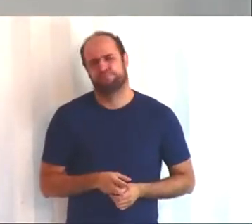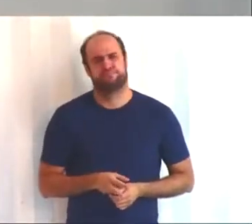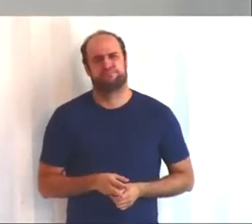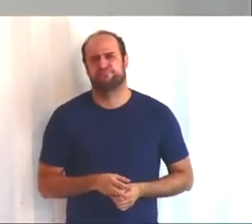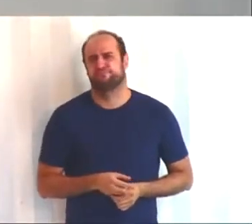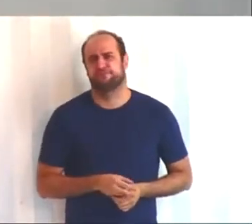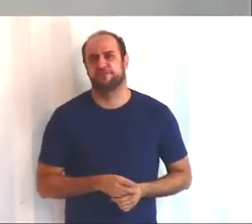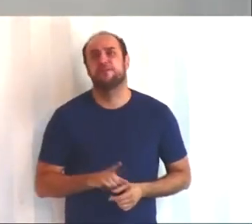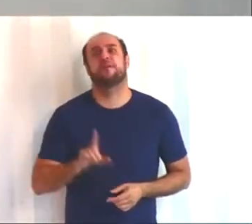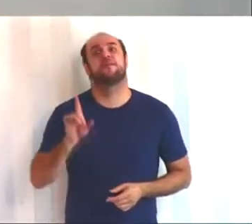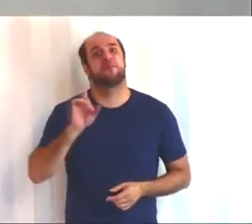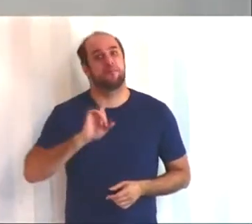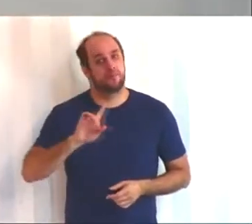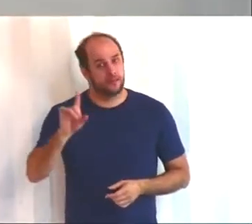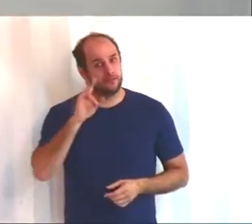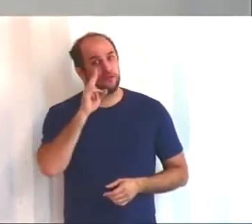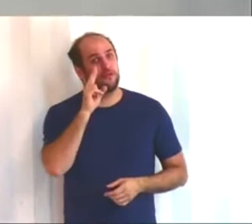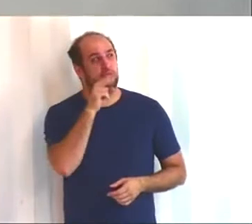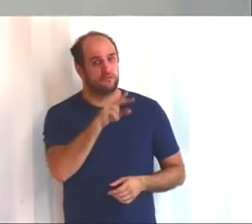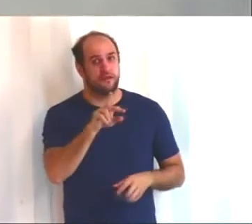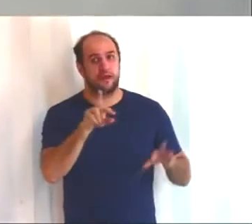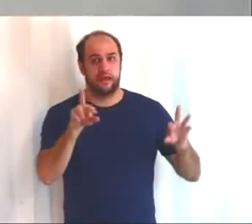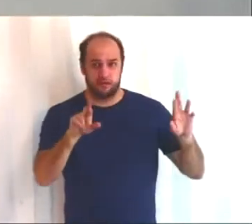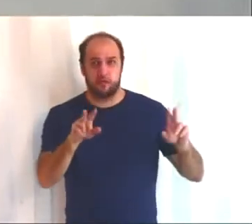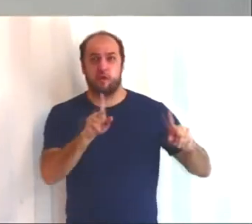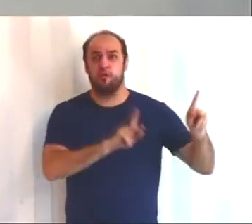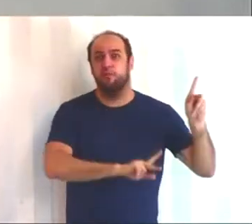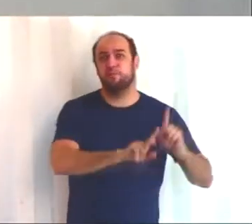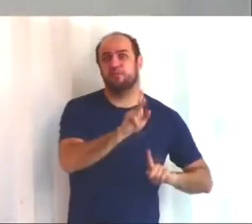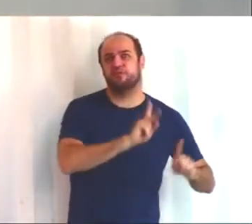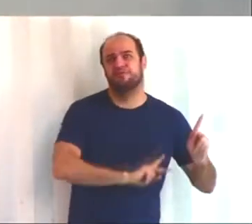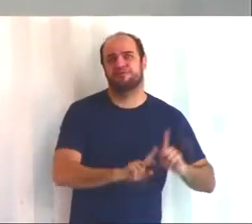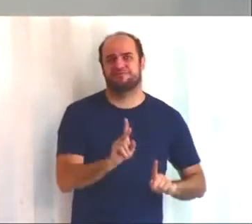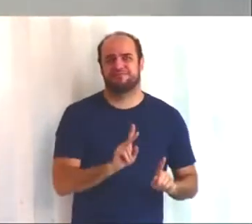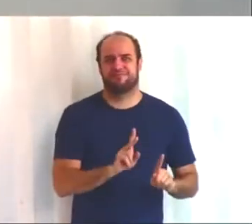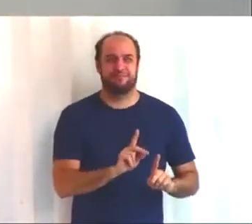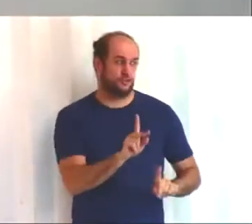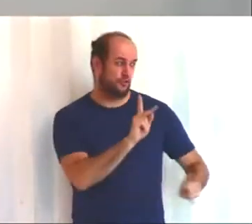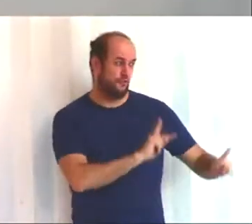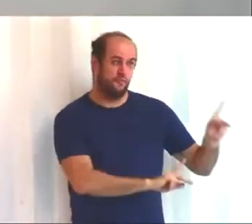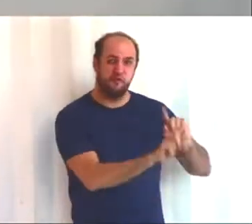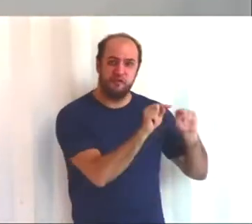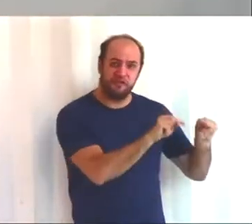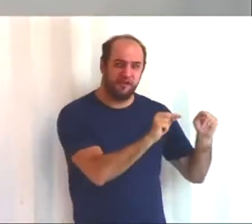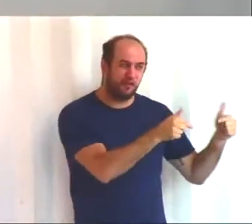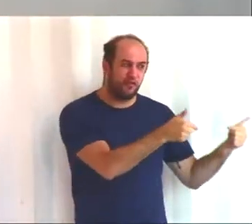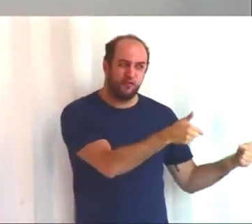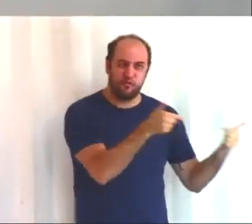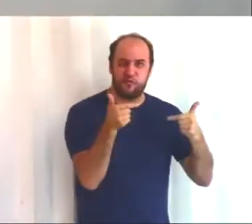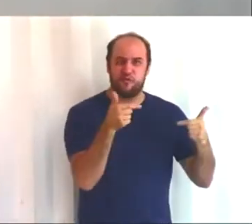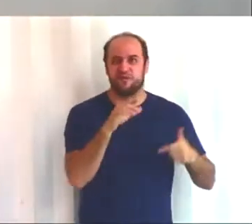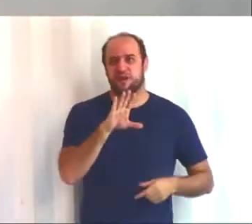vendo como o seu povo age contrariamente ao seu amor.